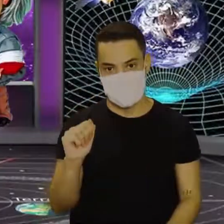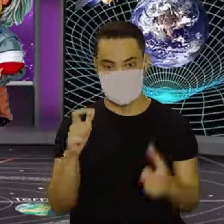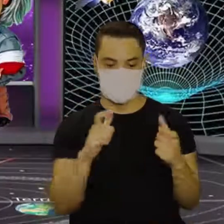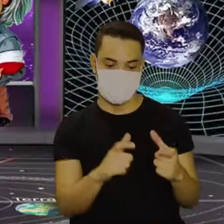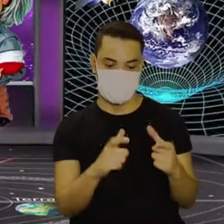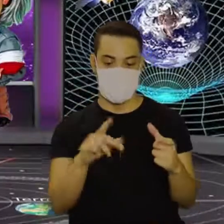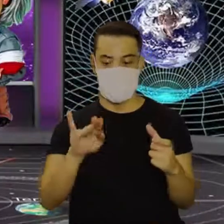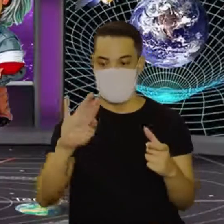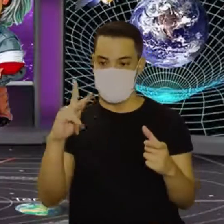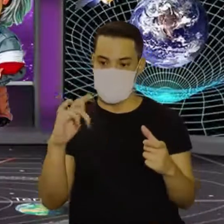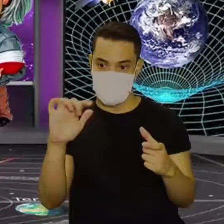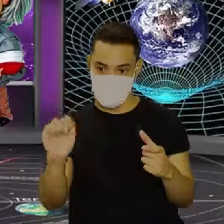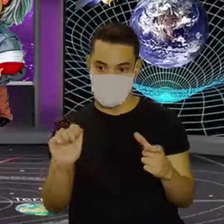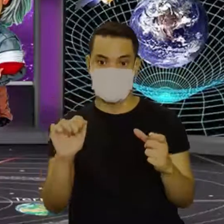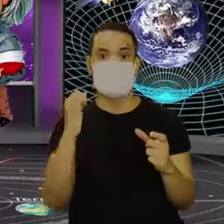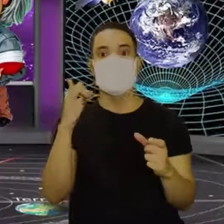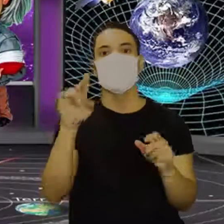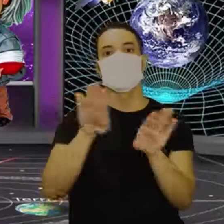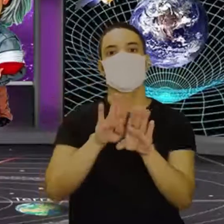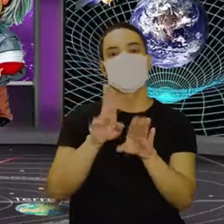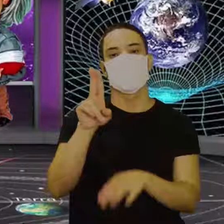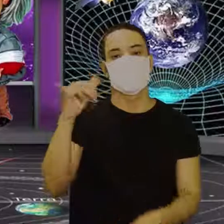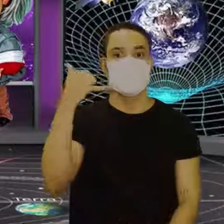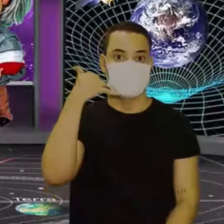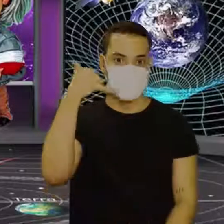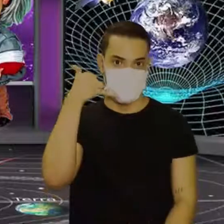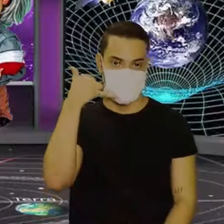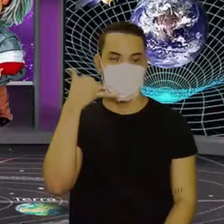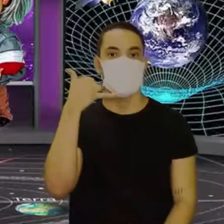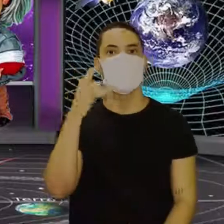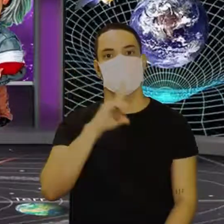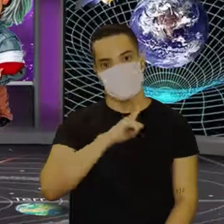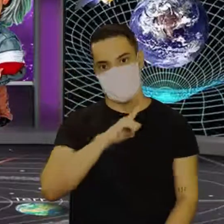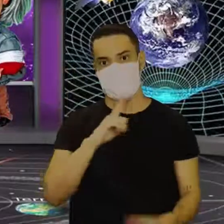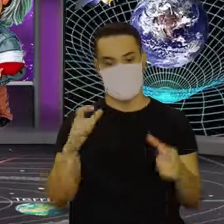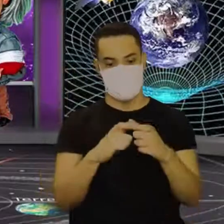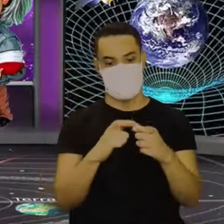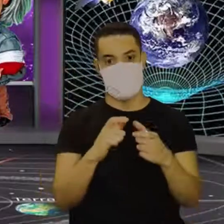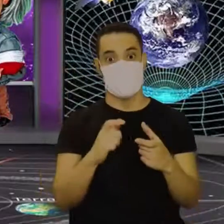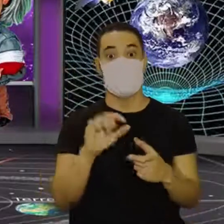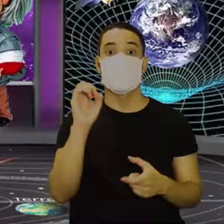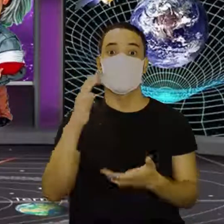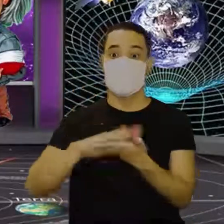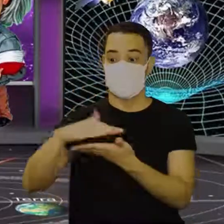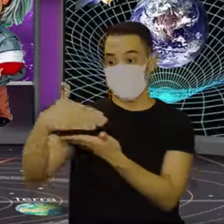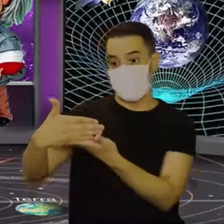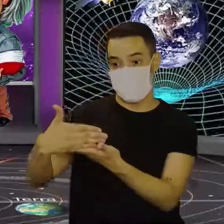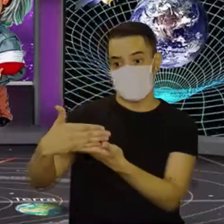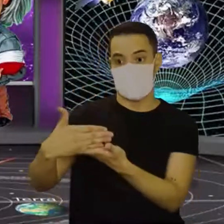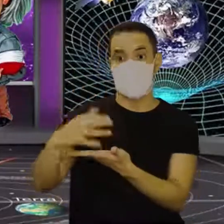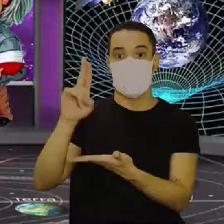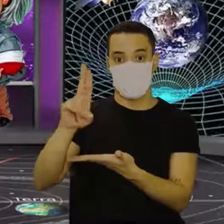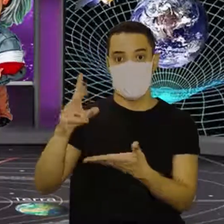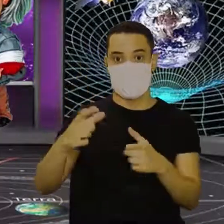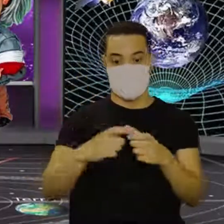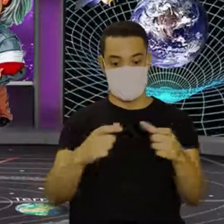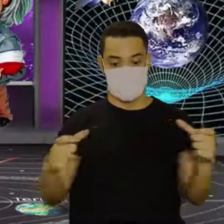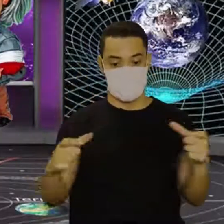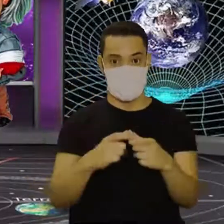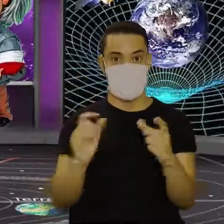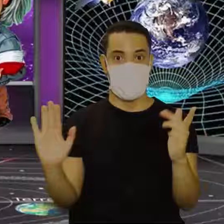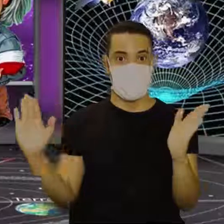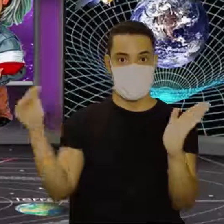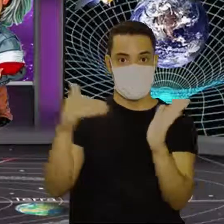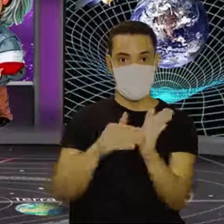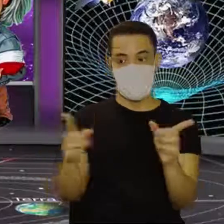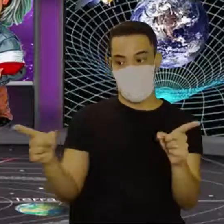pessoal, você usa celular, você usa bateria. Você usa o notebook, tem duas opções. Ou você usa a bateria até